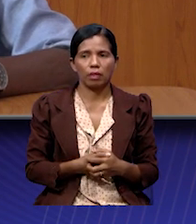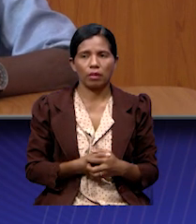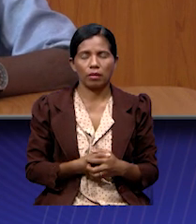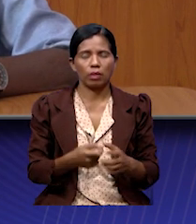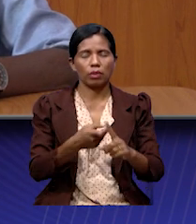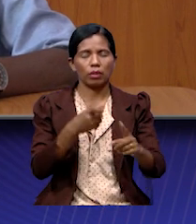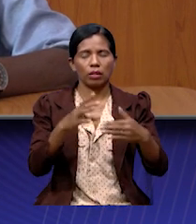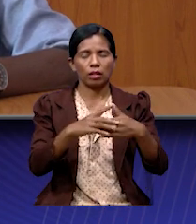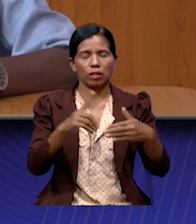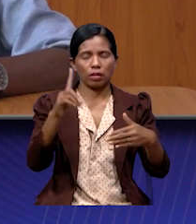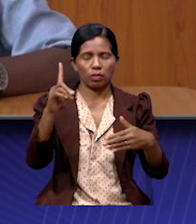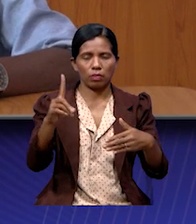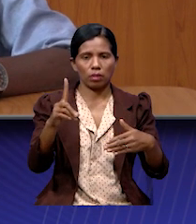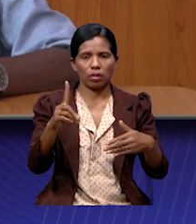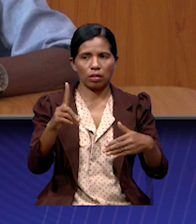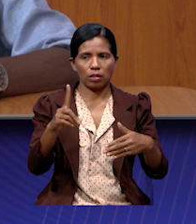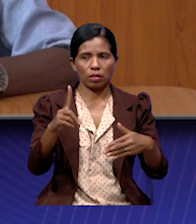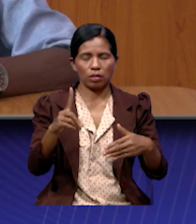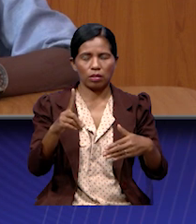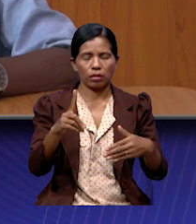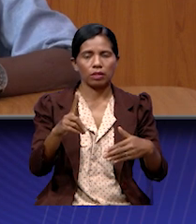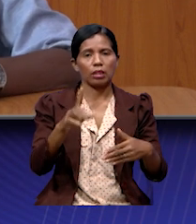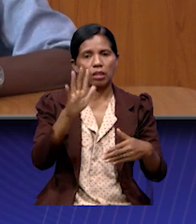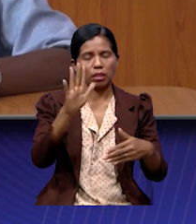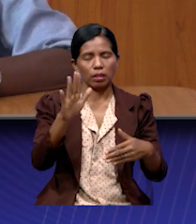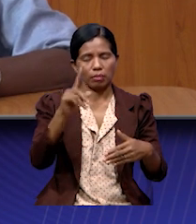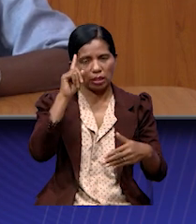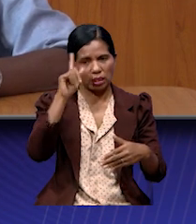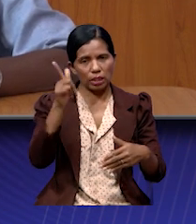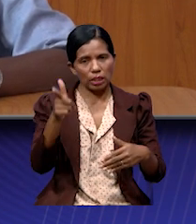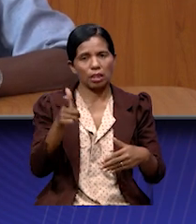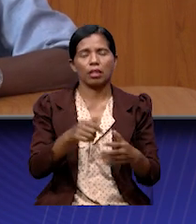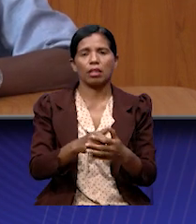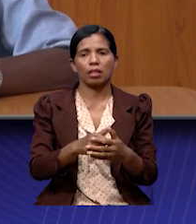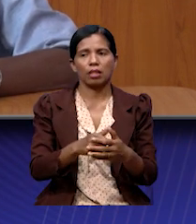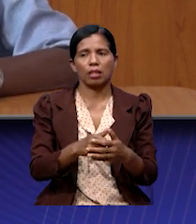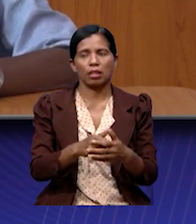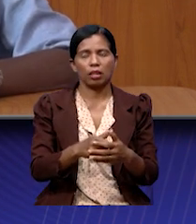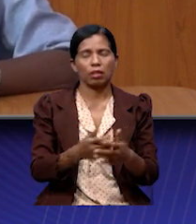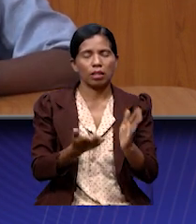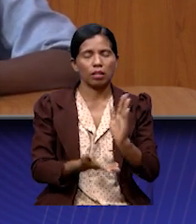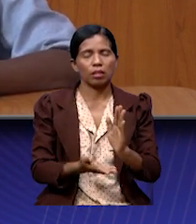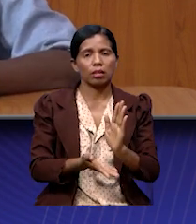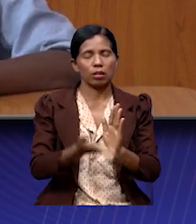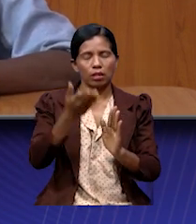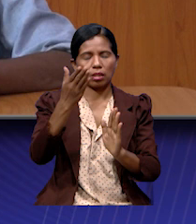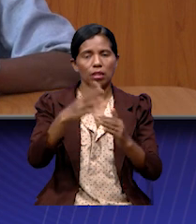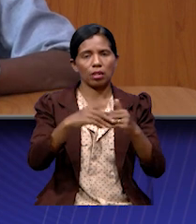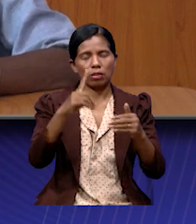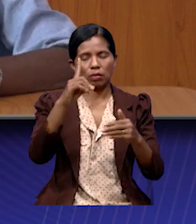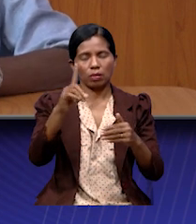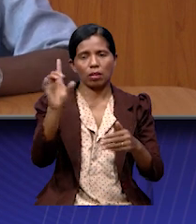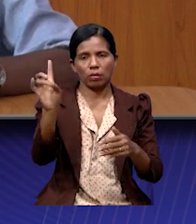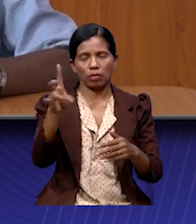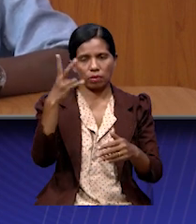dolar ba 5 sentus depois agora saya to un dolar 17 nih preso detalhe